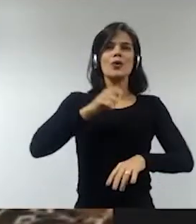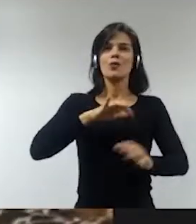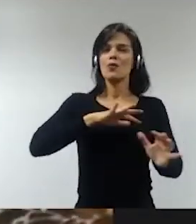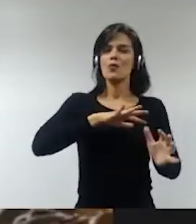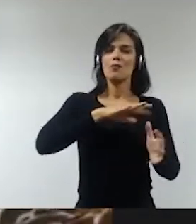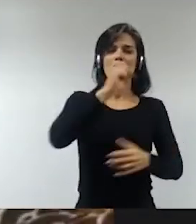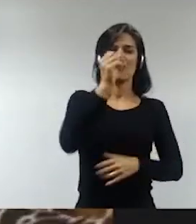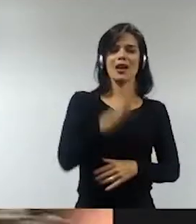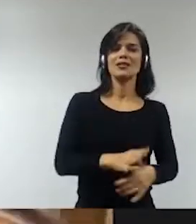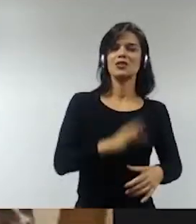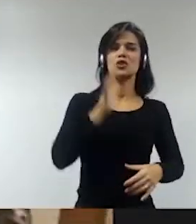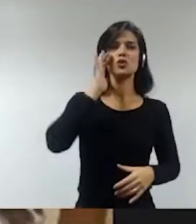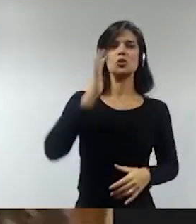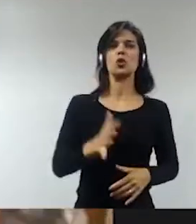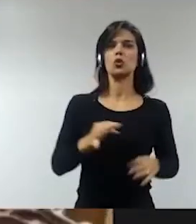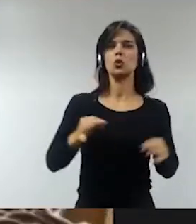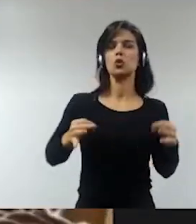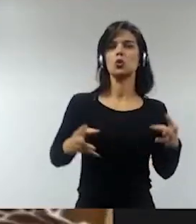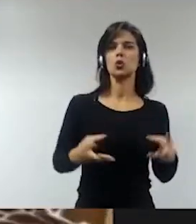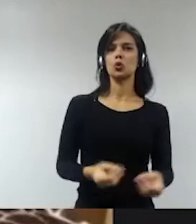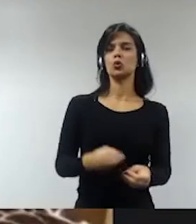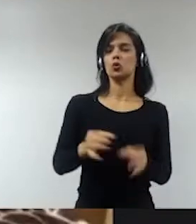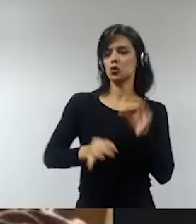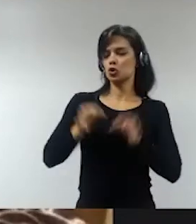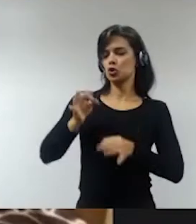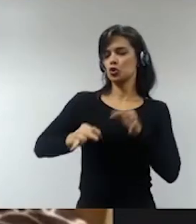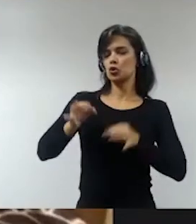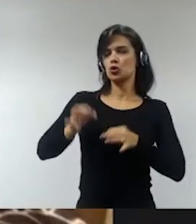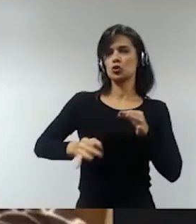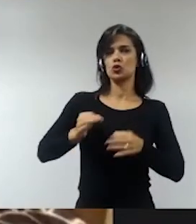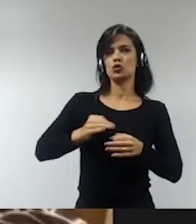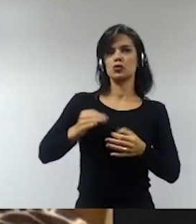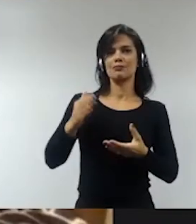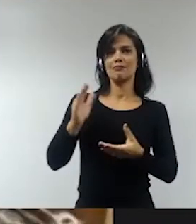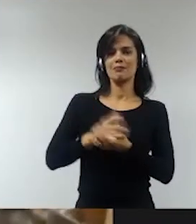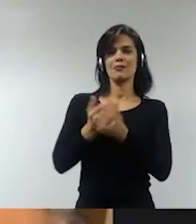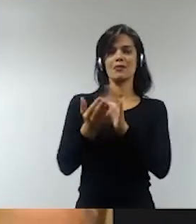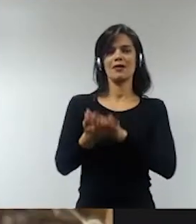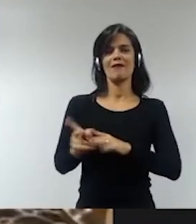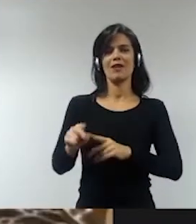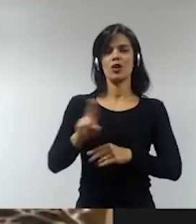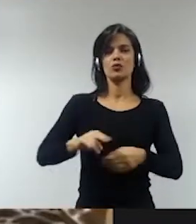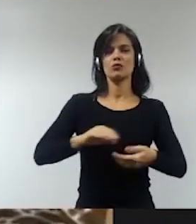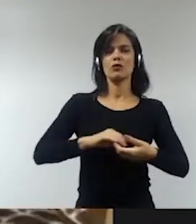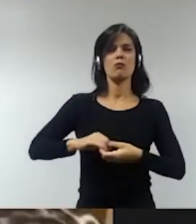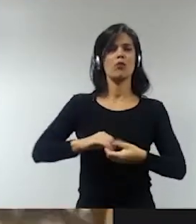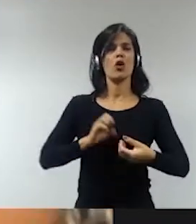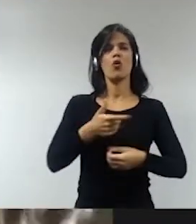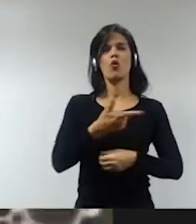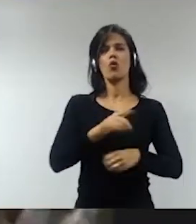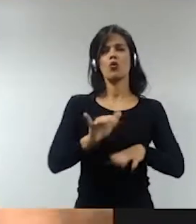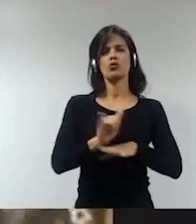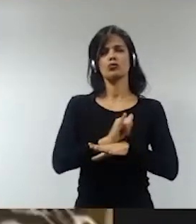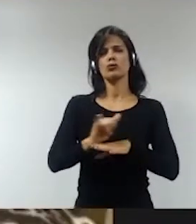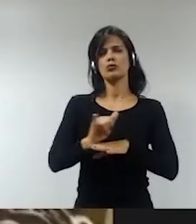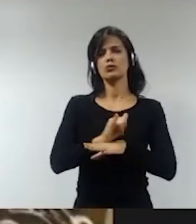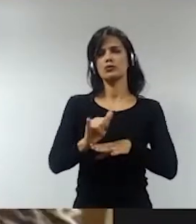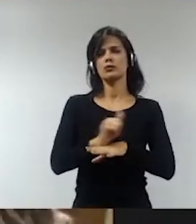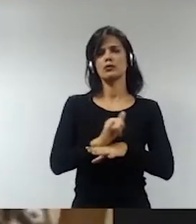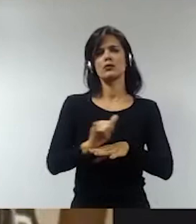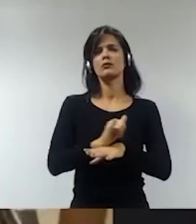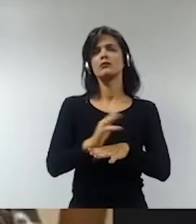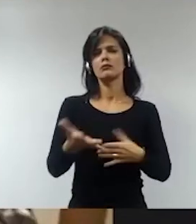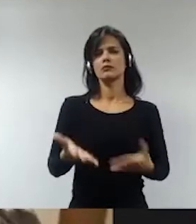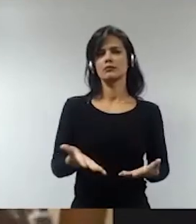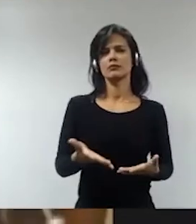o Brasil vai ser solucionado, toda a questão da judicialização com a mediação ou outros métodos, que hoje já nem se chama de alternativos,